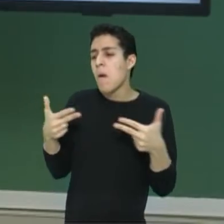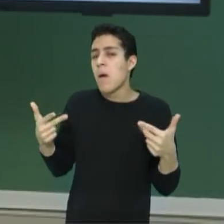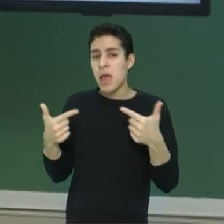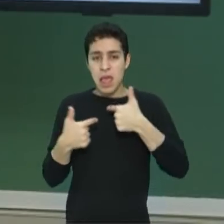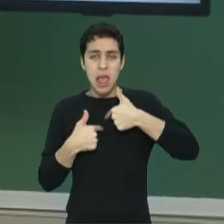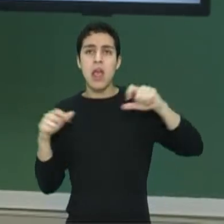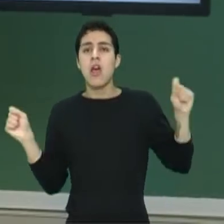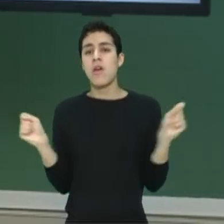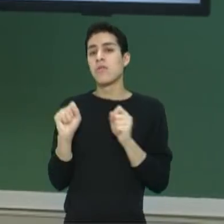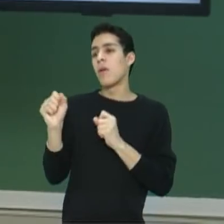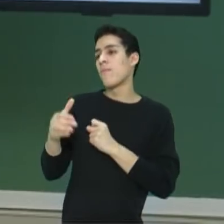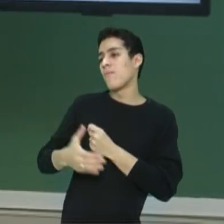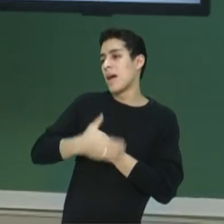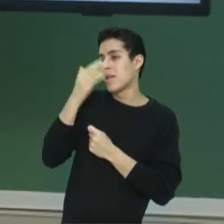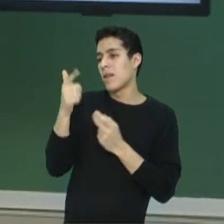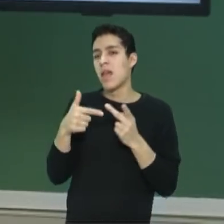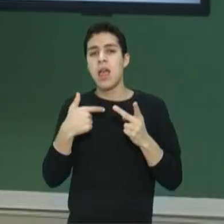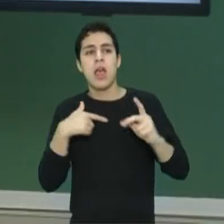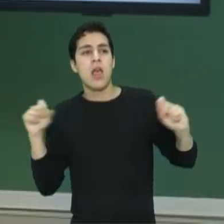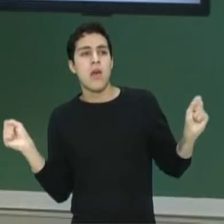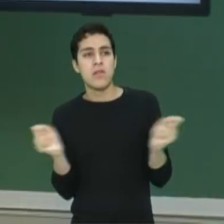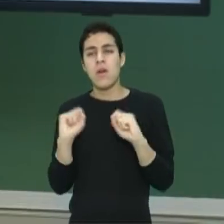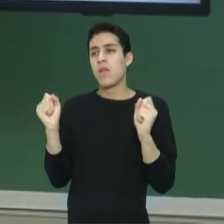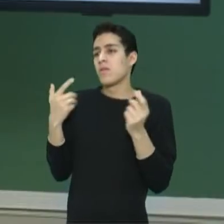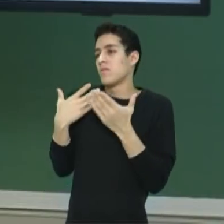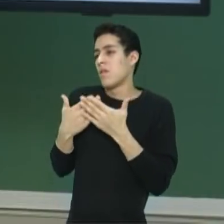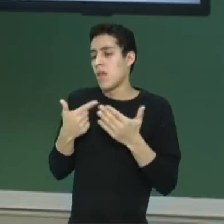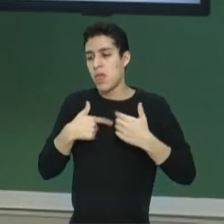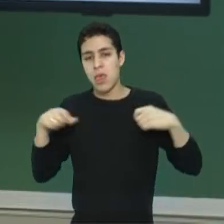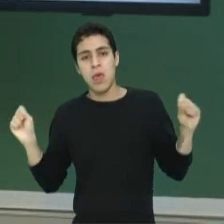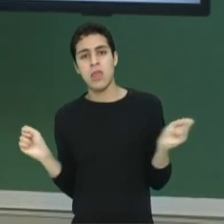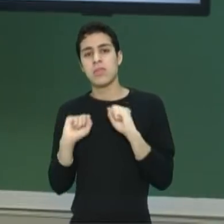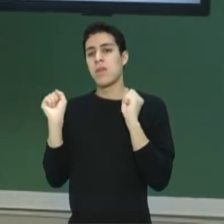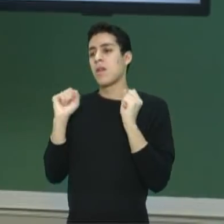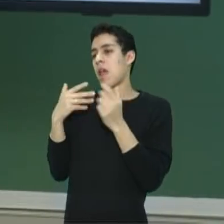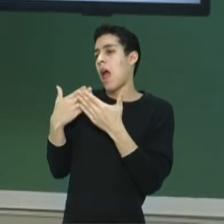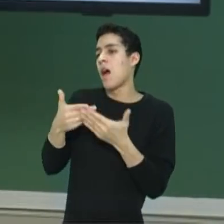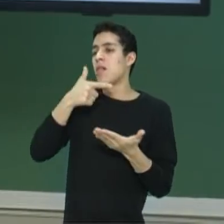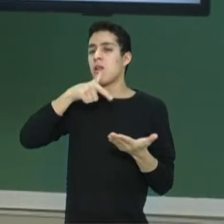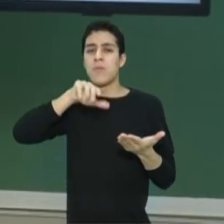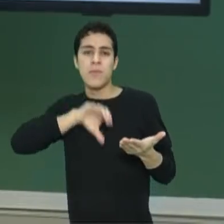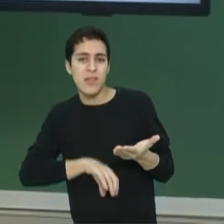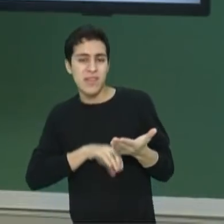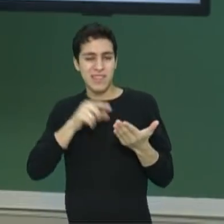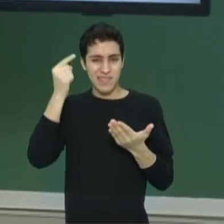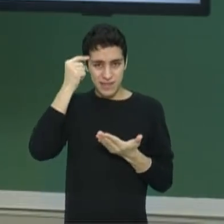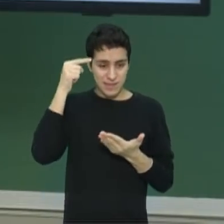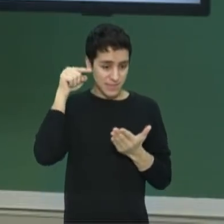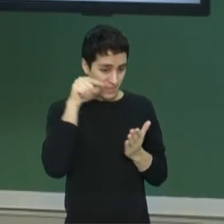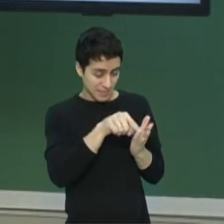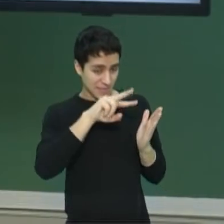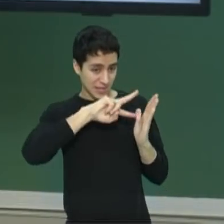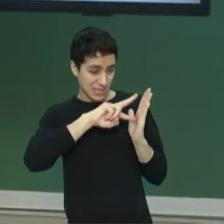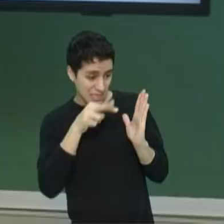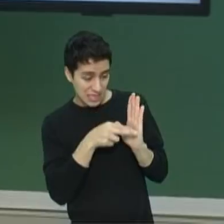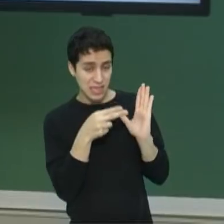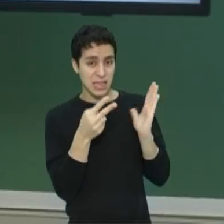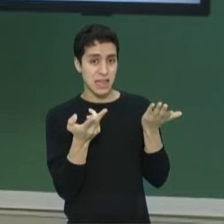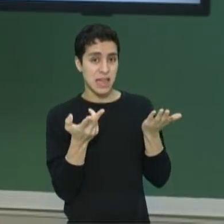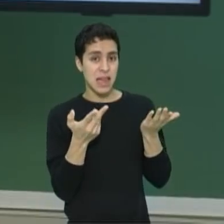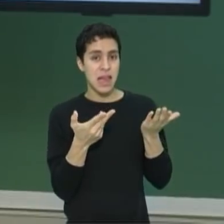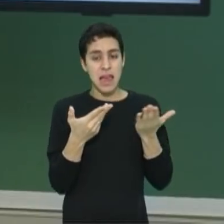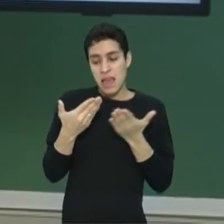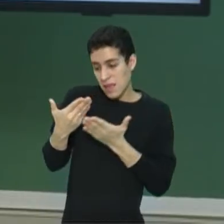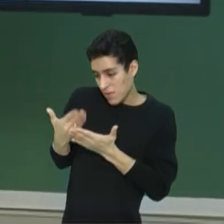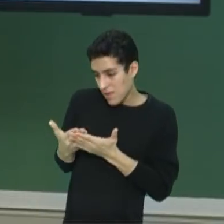dizer, eu adoro maçã, eu adoro estudar, eu adoro as aulas de língua portuguesa. Então, estudar maçã